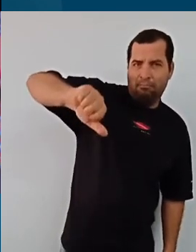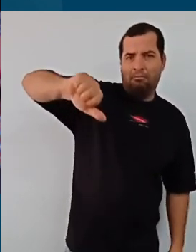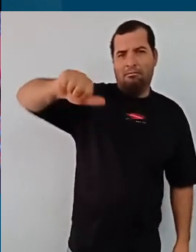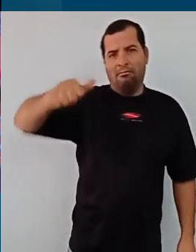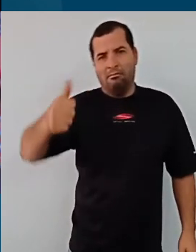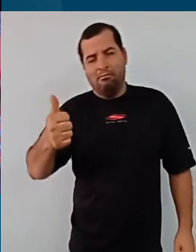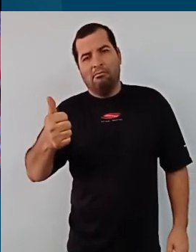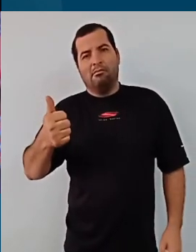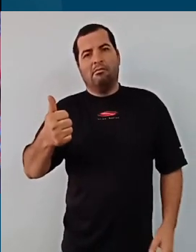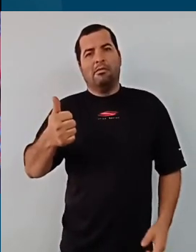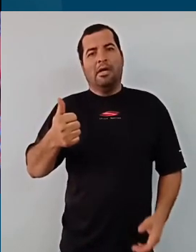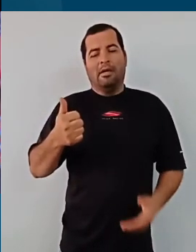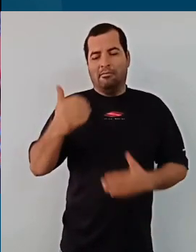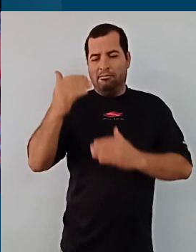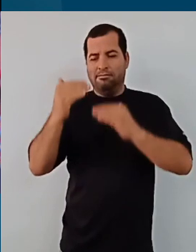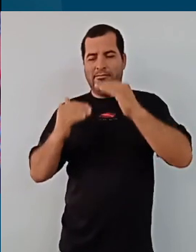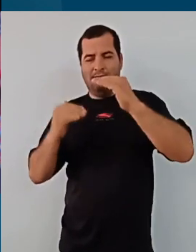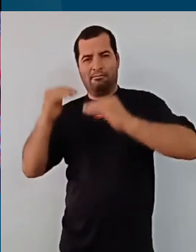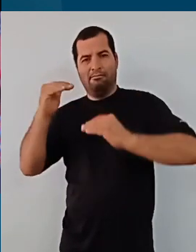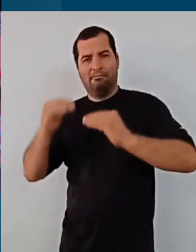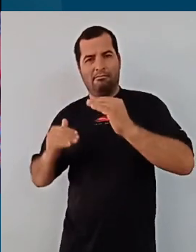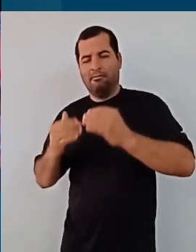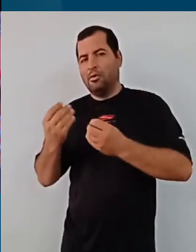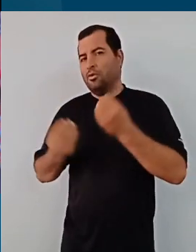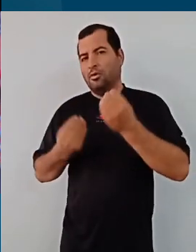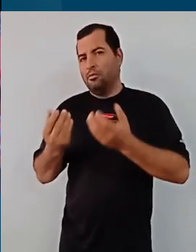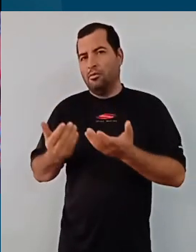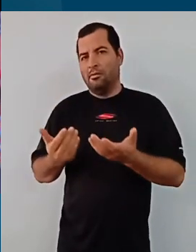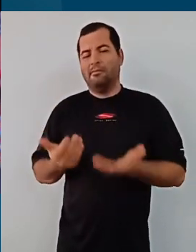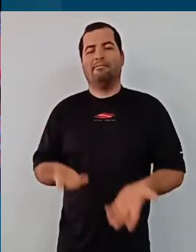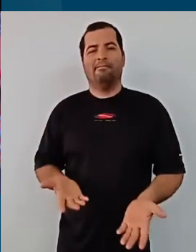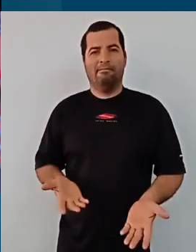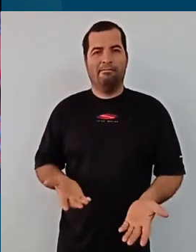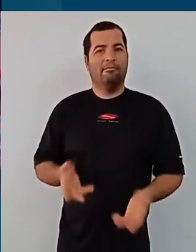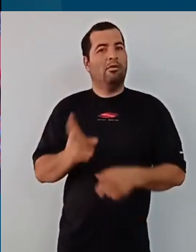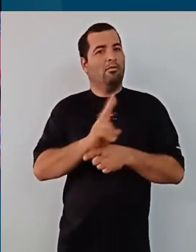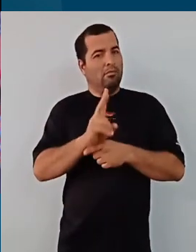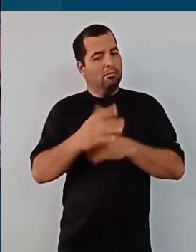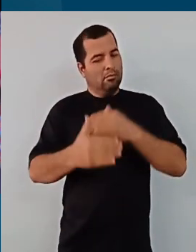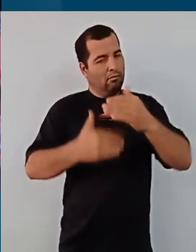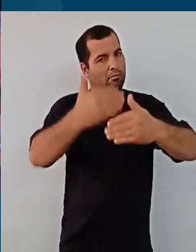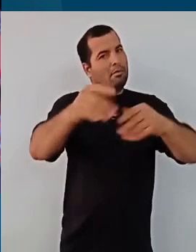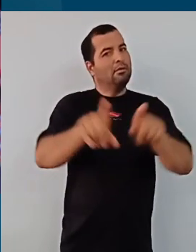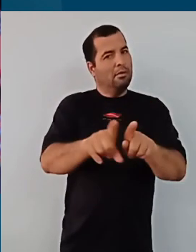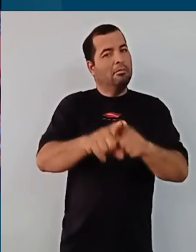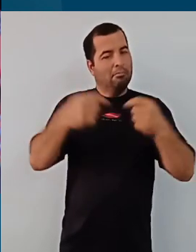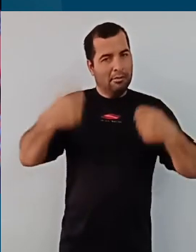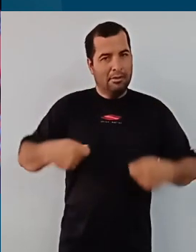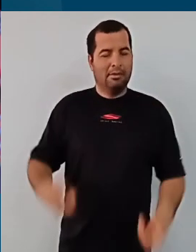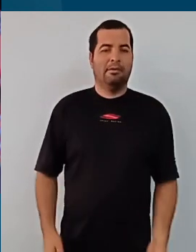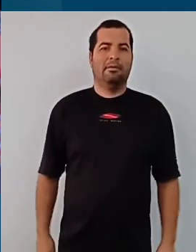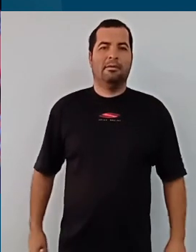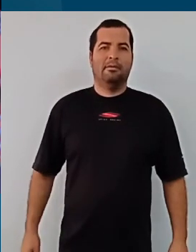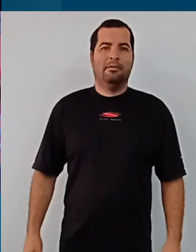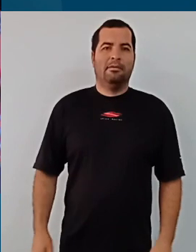classificatória, enfim, como é que você faz esse arranjo e ainda consegue cuidar desse desenvolvimento, né?